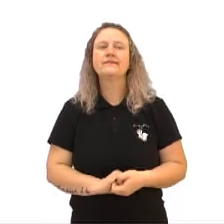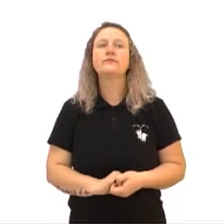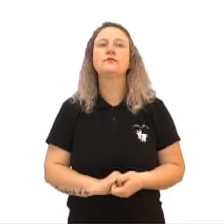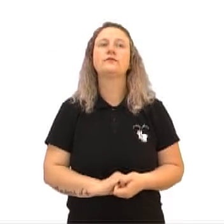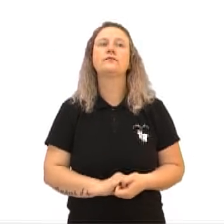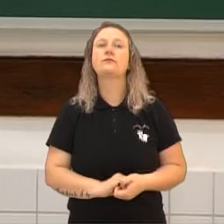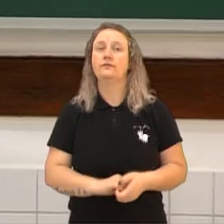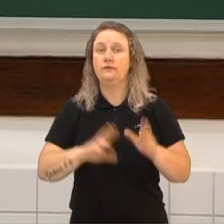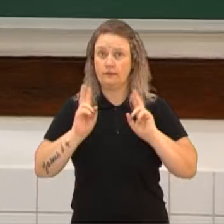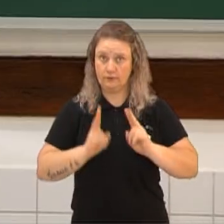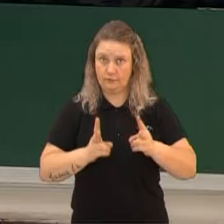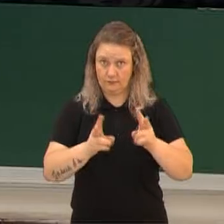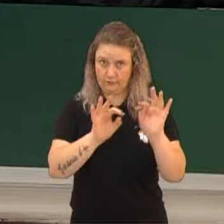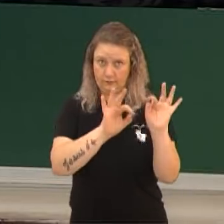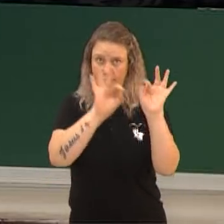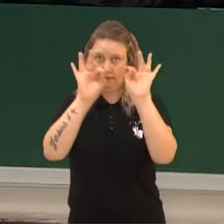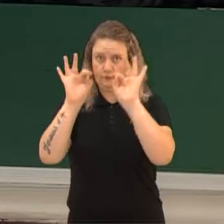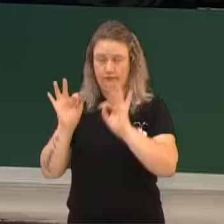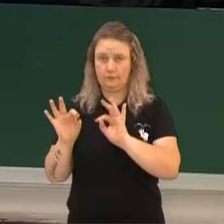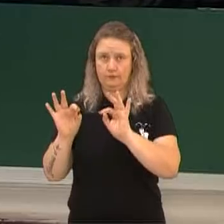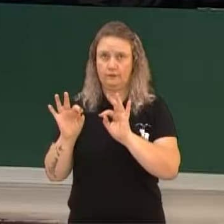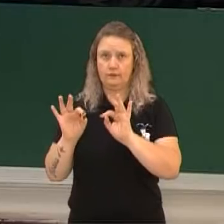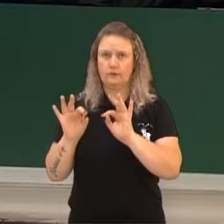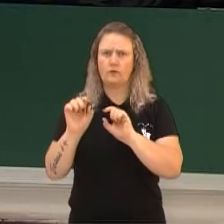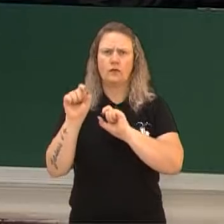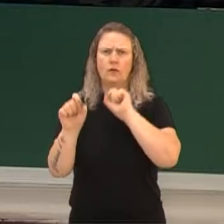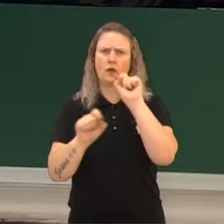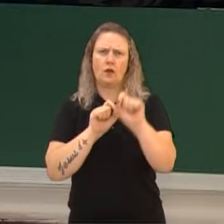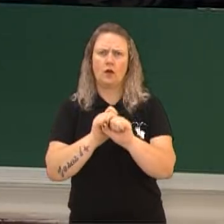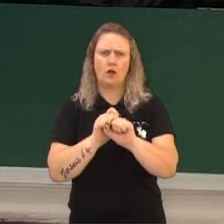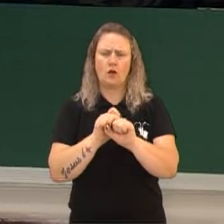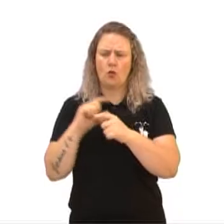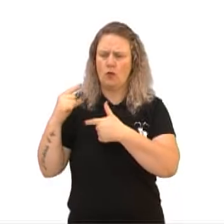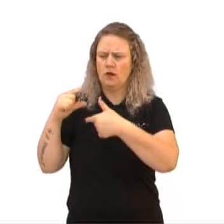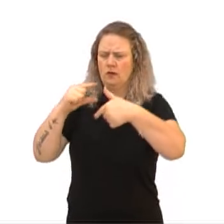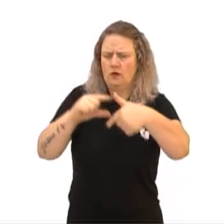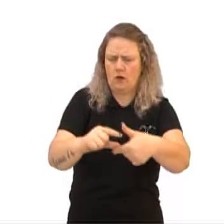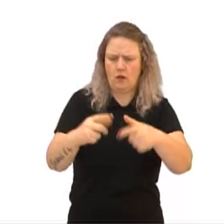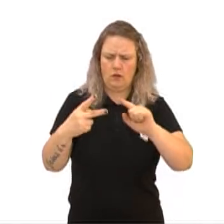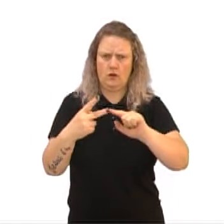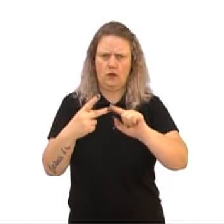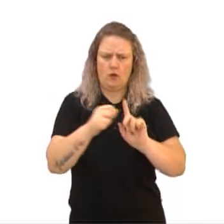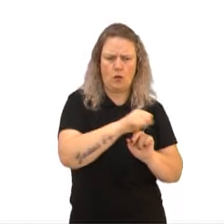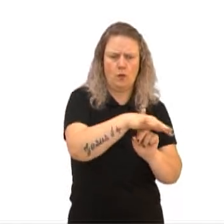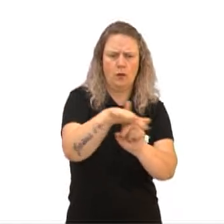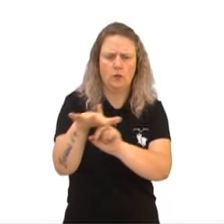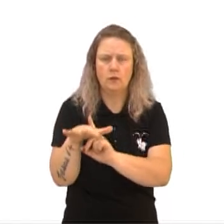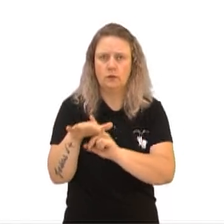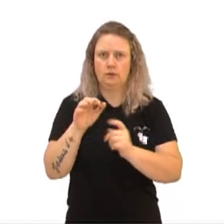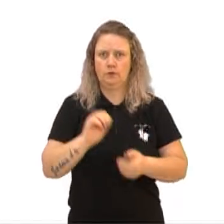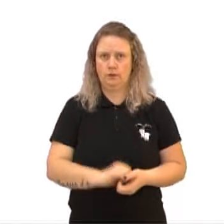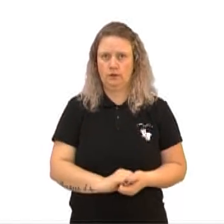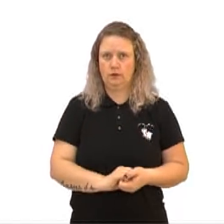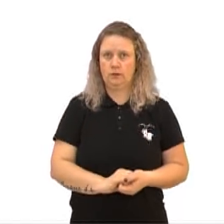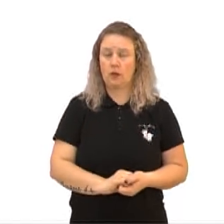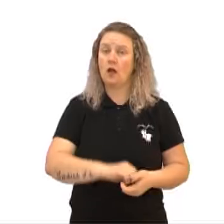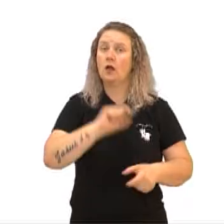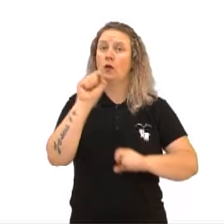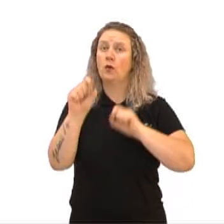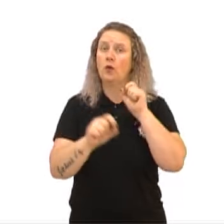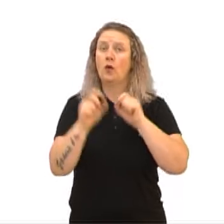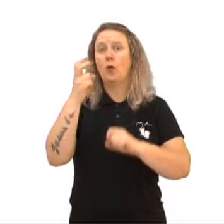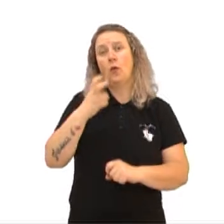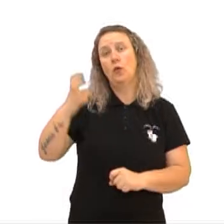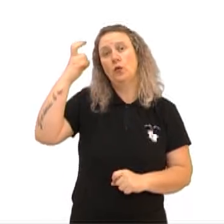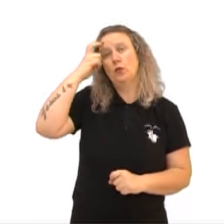Então vamos lá, continuando aqui sobre essa diferenciação entre o erudito e popular. Ambas, tanto a cultura